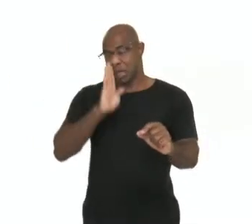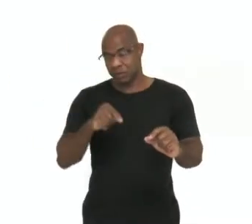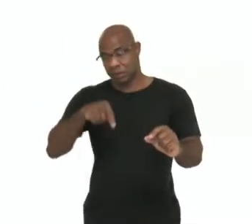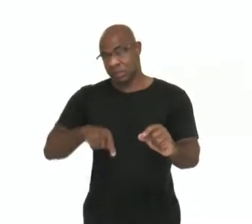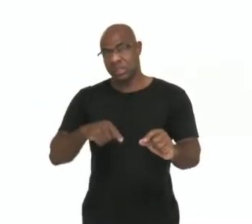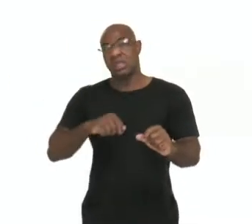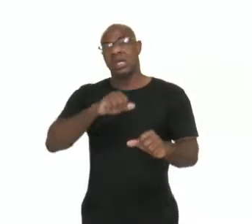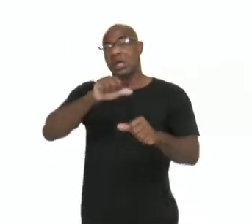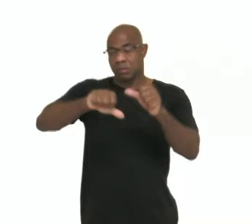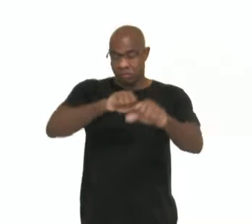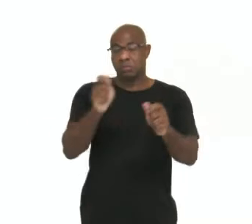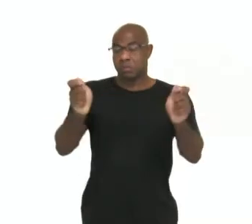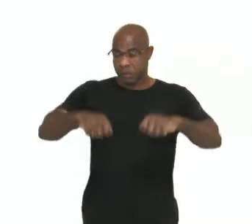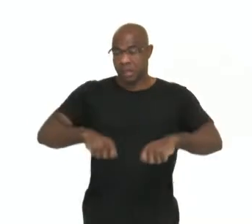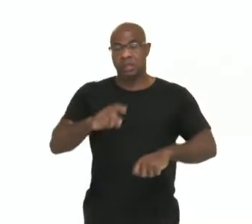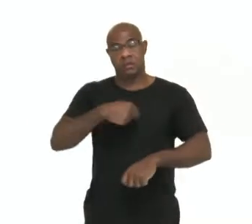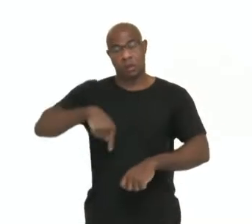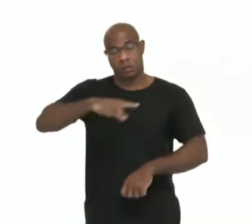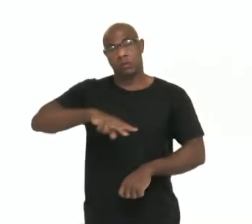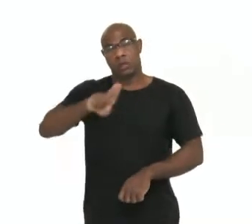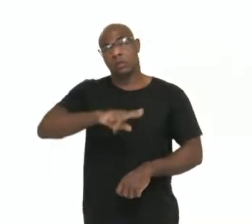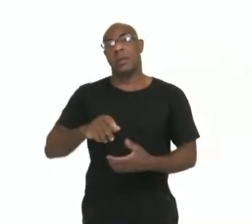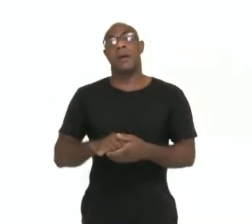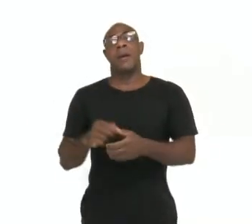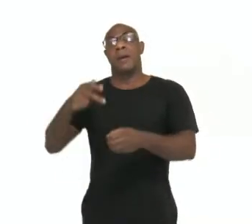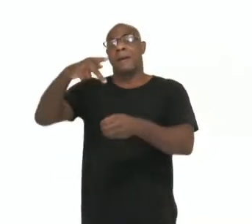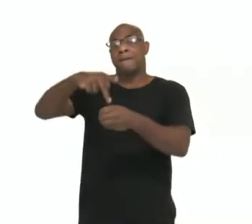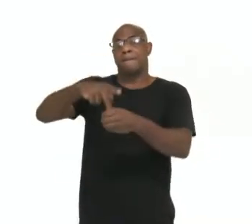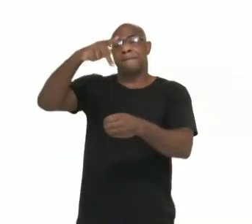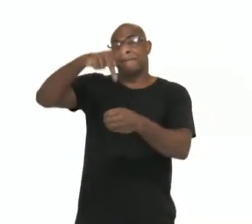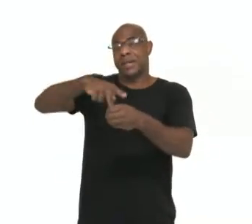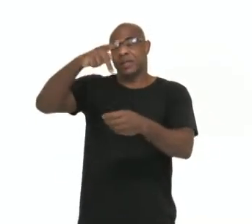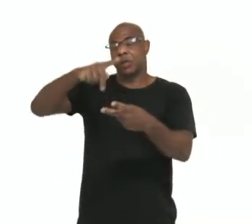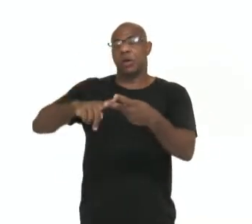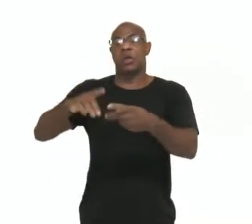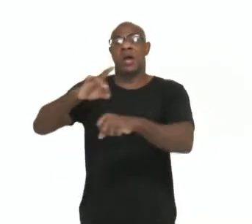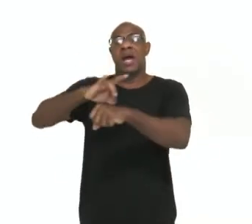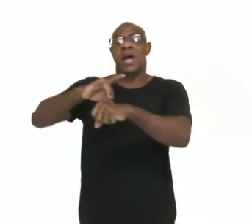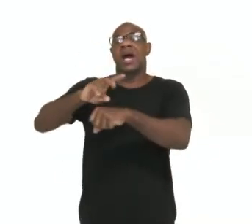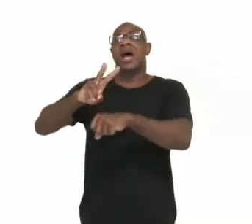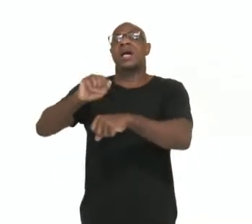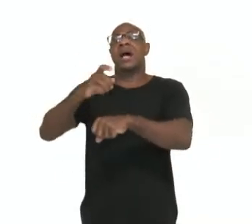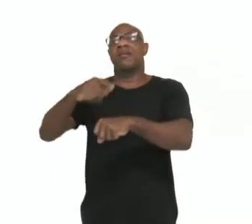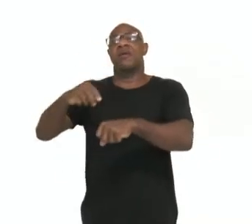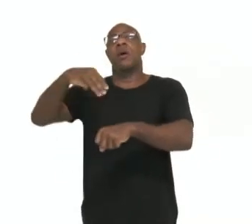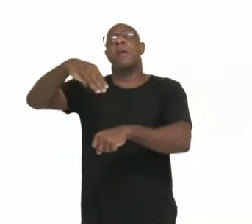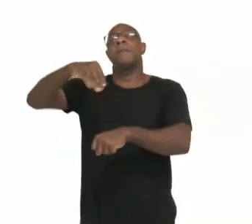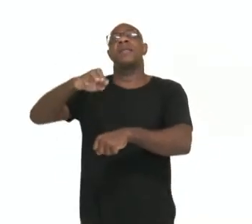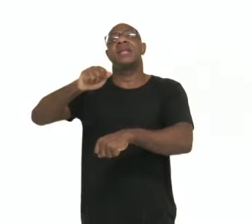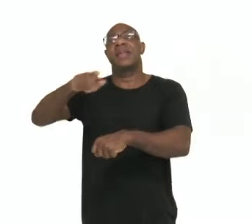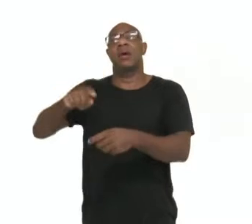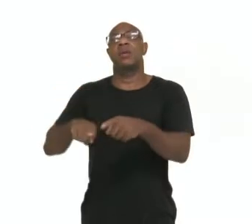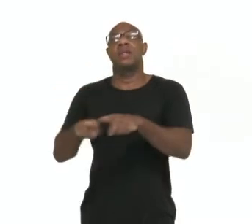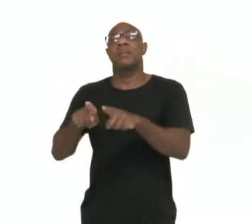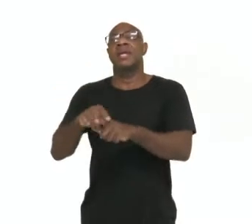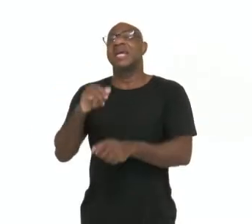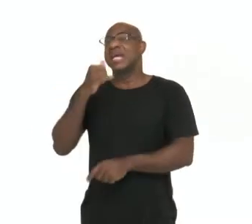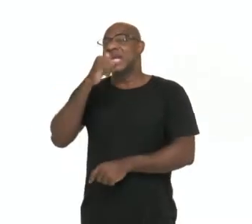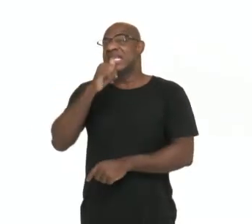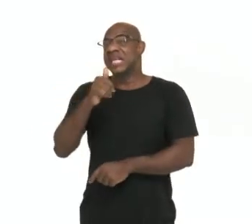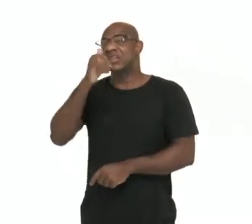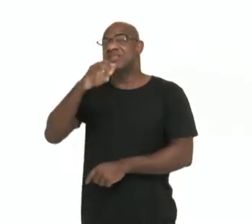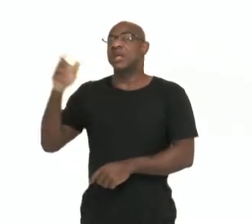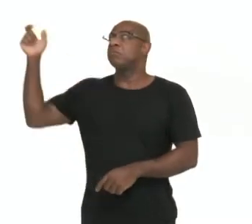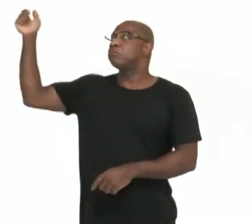que mais utilizamos são petróleo, carvão mineral, gás natural e energia nuclear. Dá uma olhada aqui, ó, que